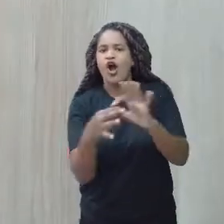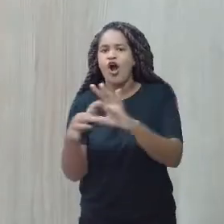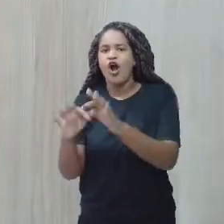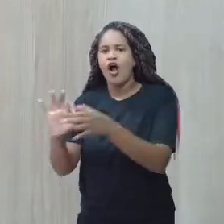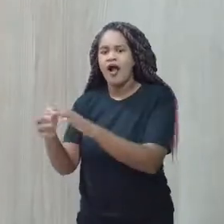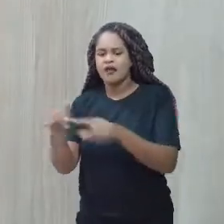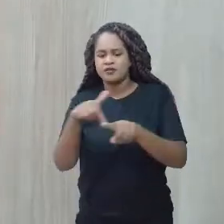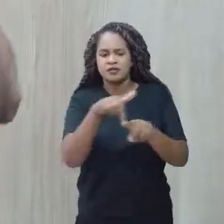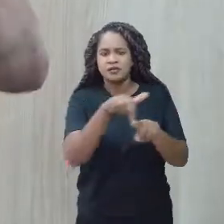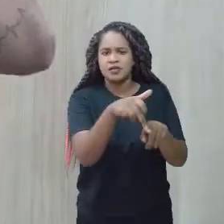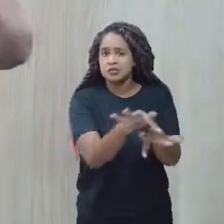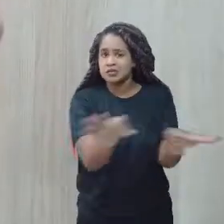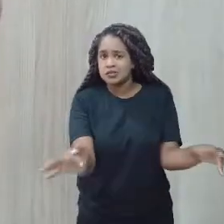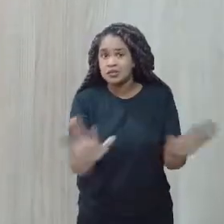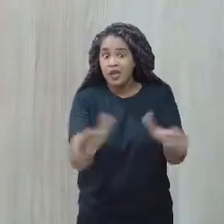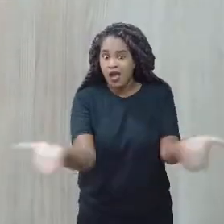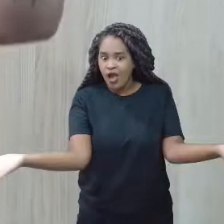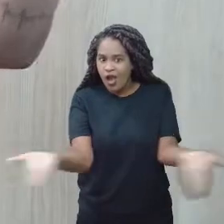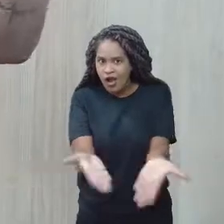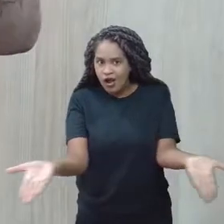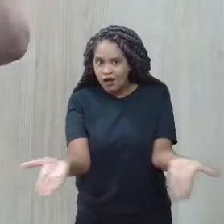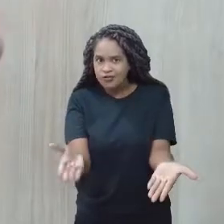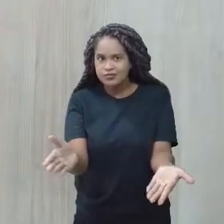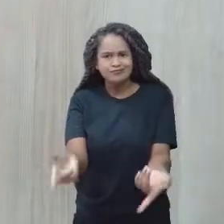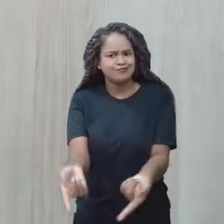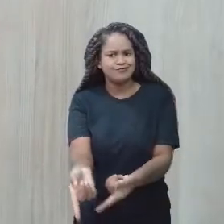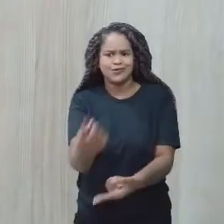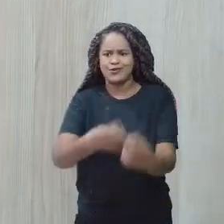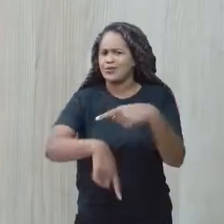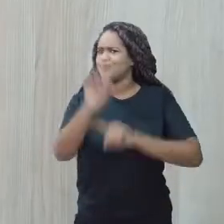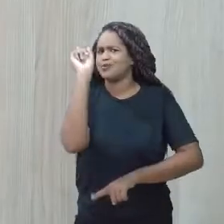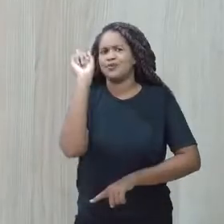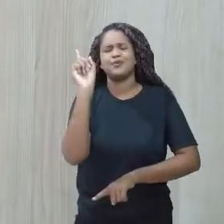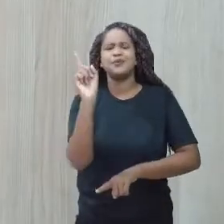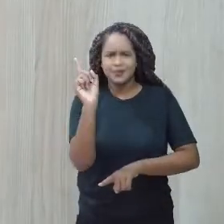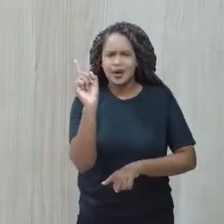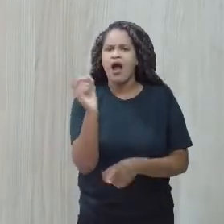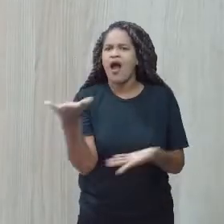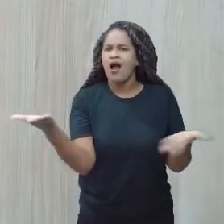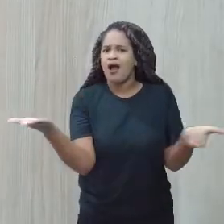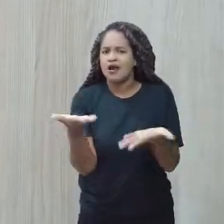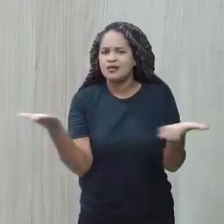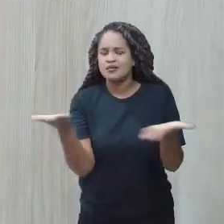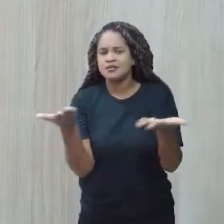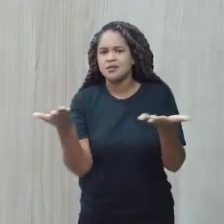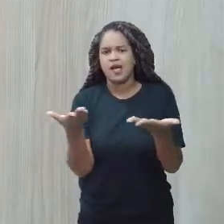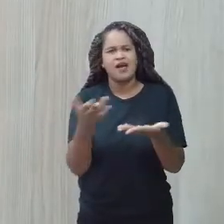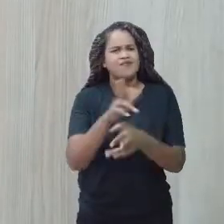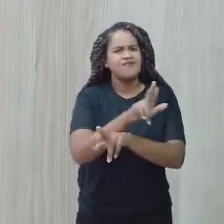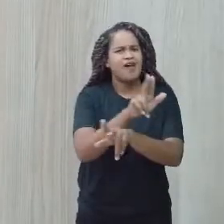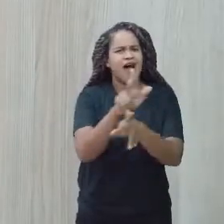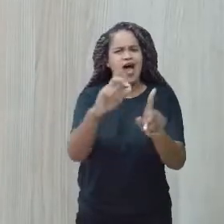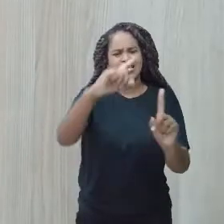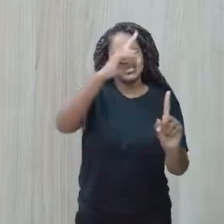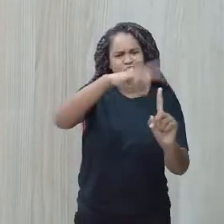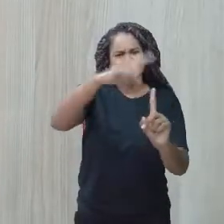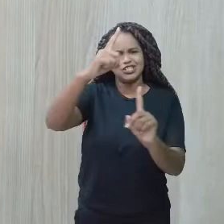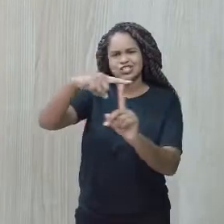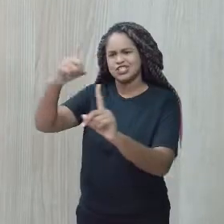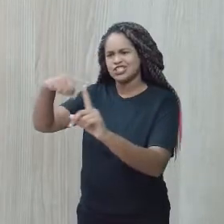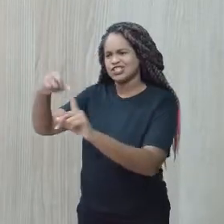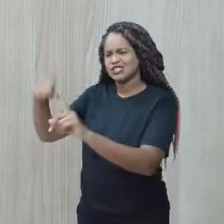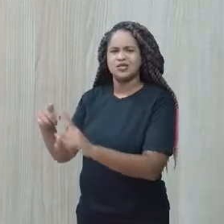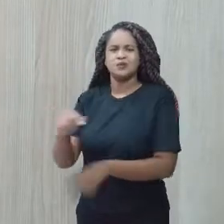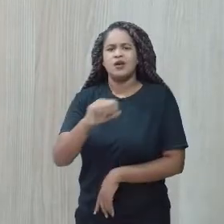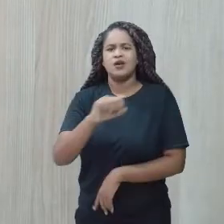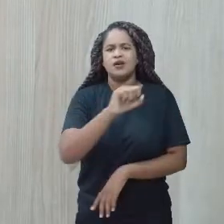correntes. E hoje em dia, de um tempo depois, a gente vê que a gente tem milhares de práticas, né? Começou com o